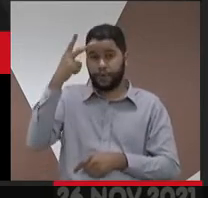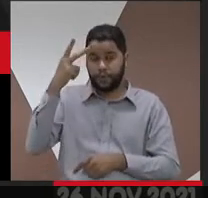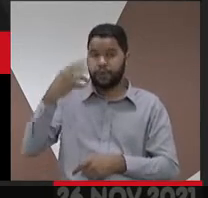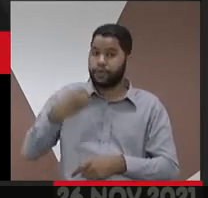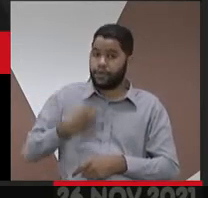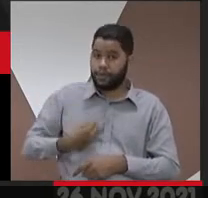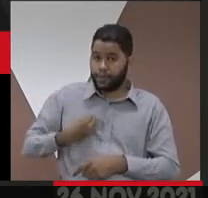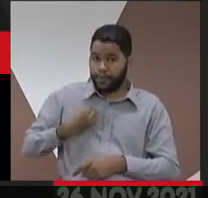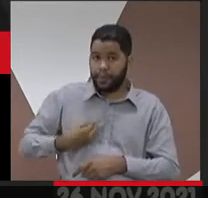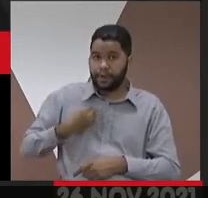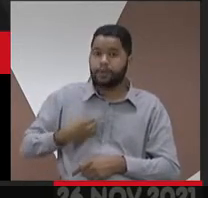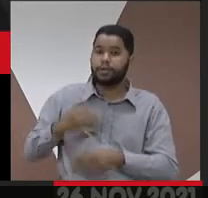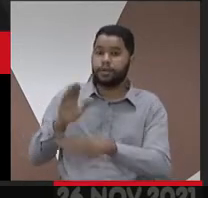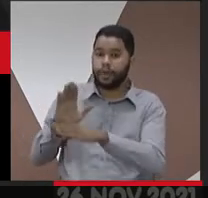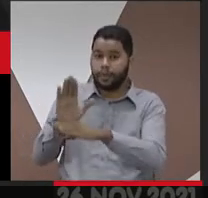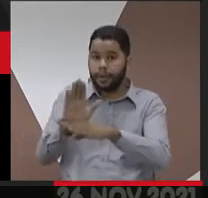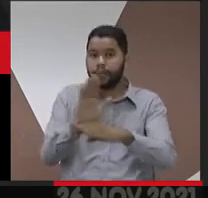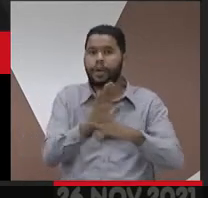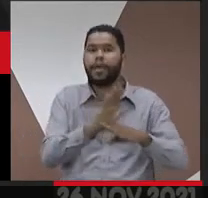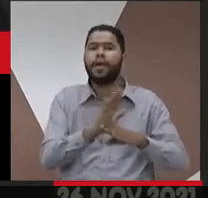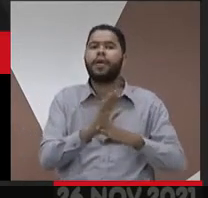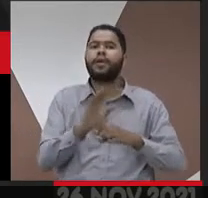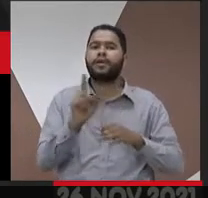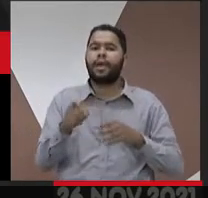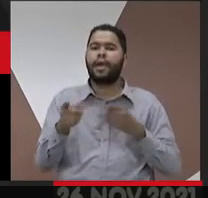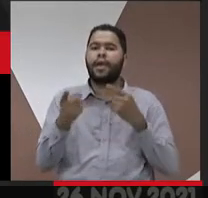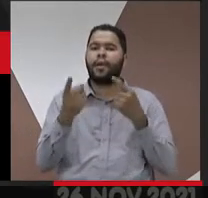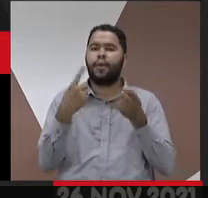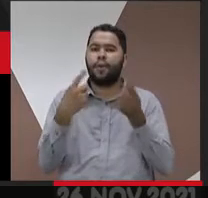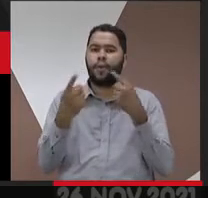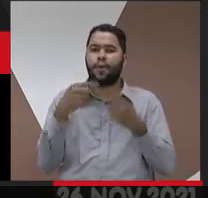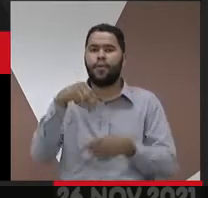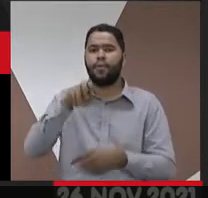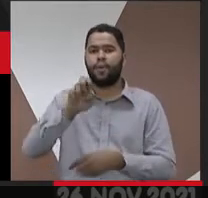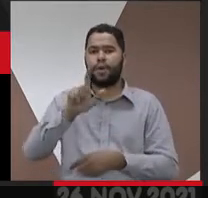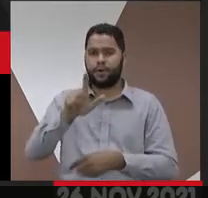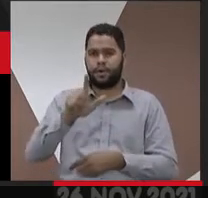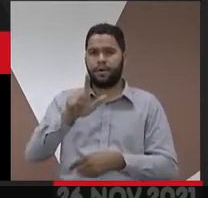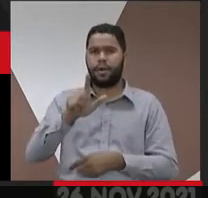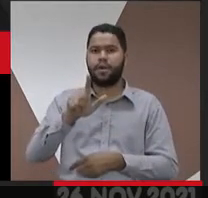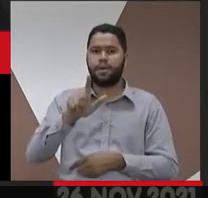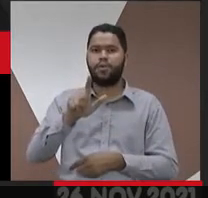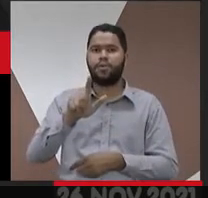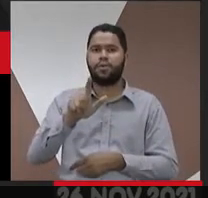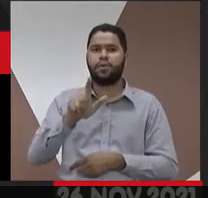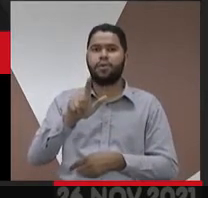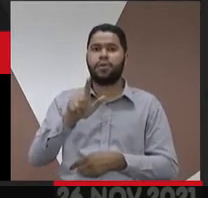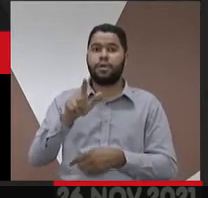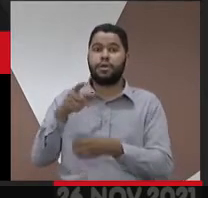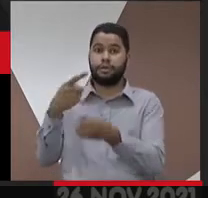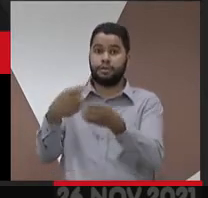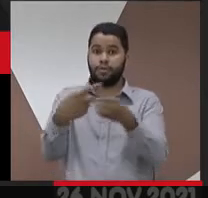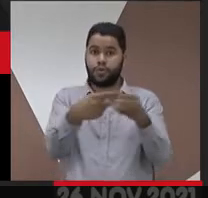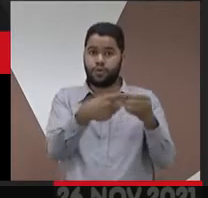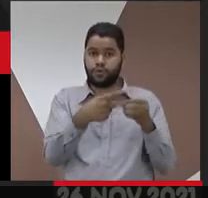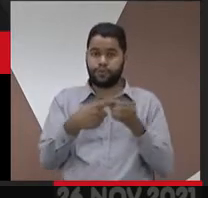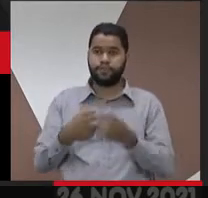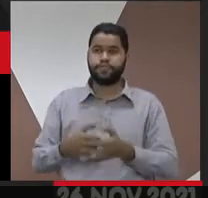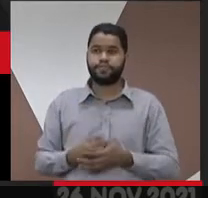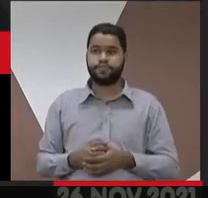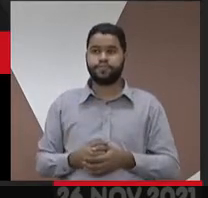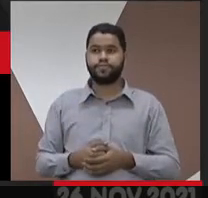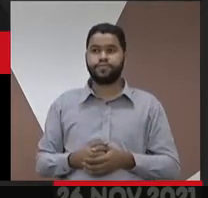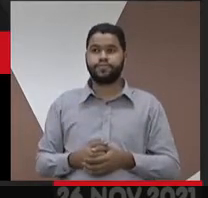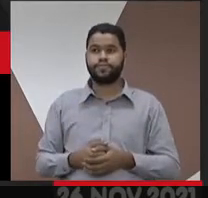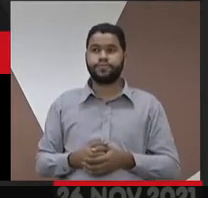que serão beneficiadas pelo anel, ou que terão o anel portando os seus municípios, né? Então, essas